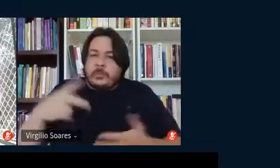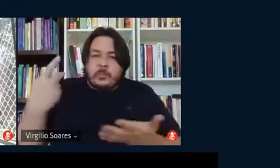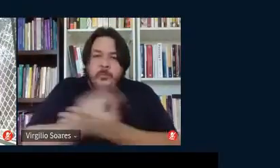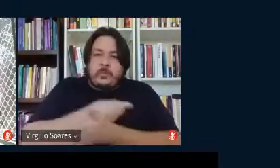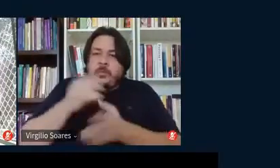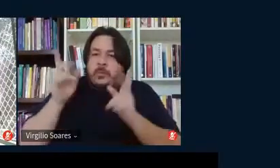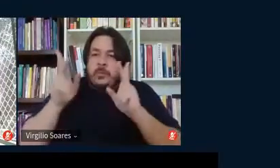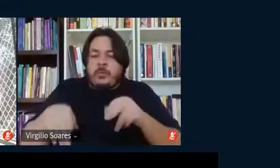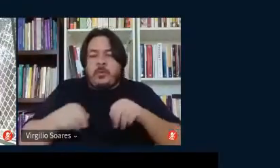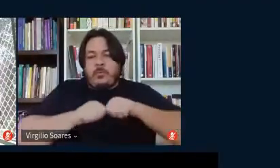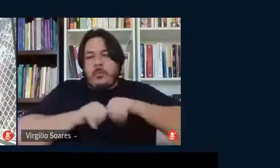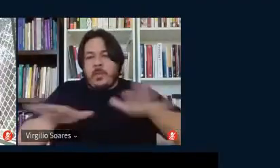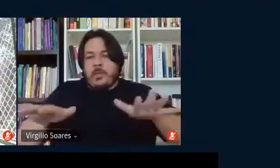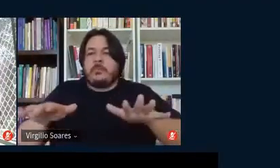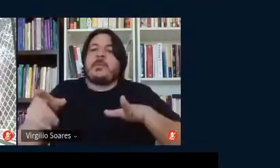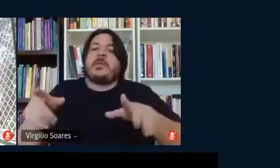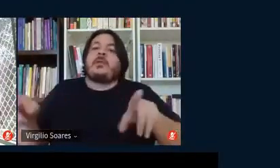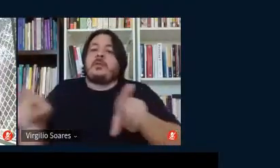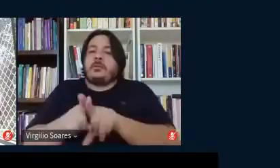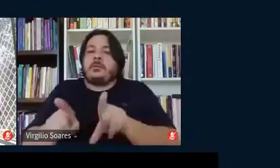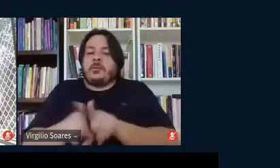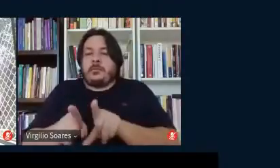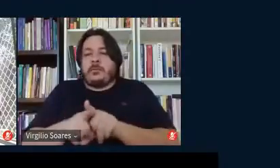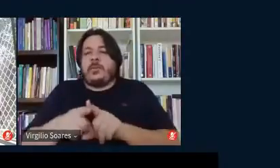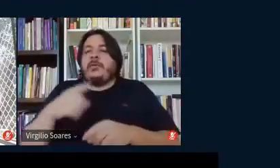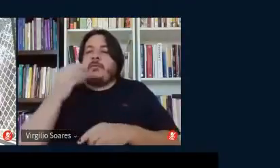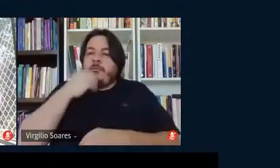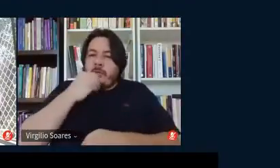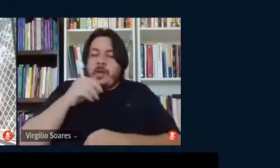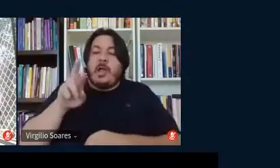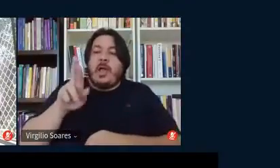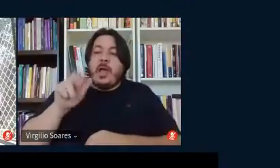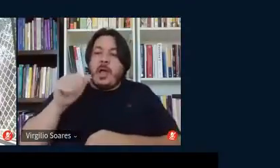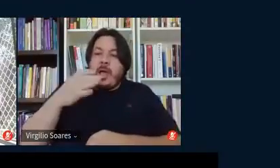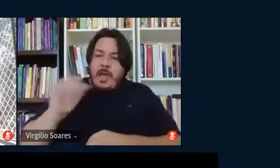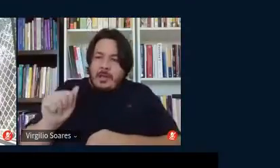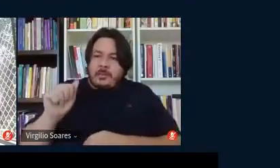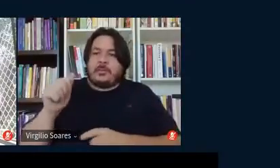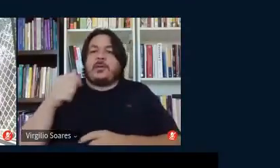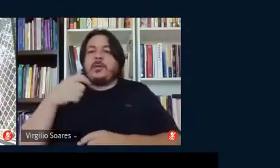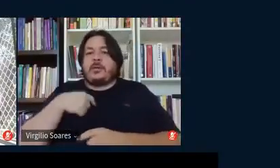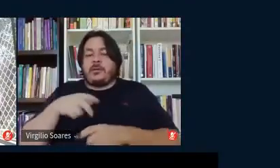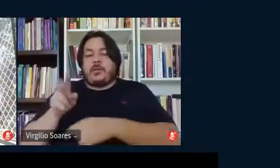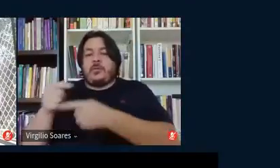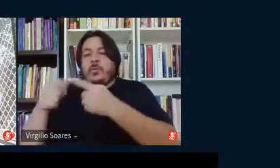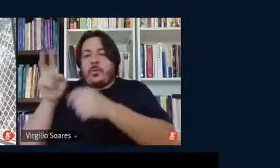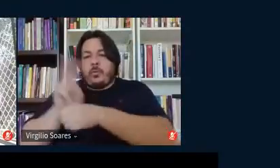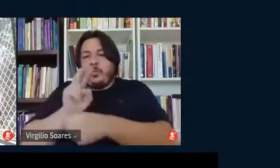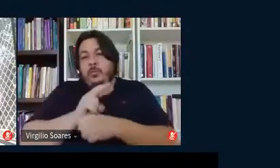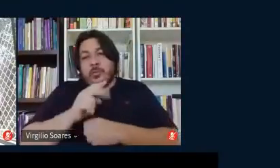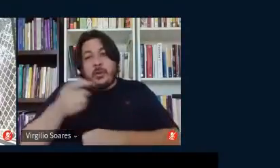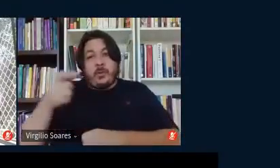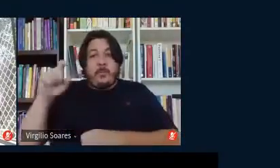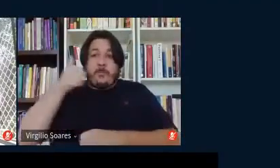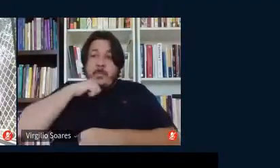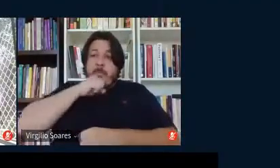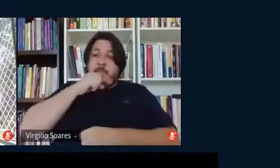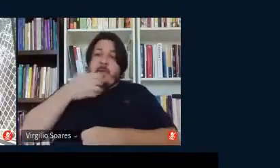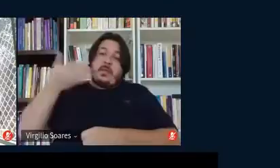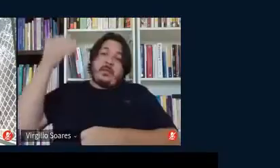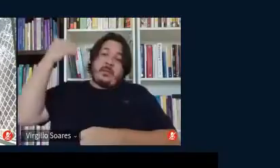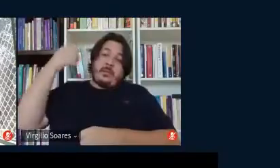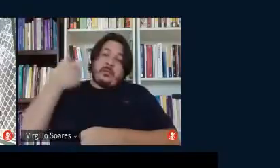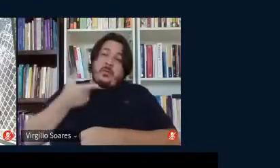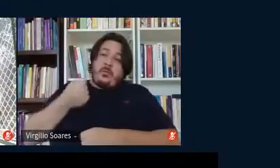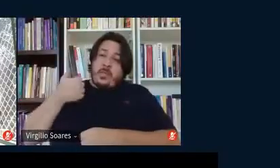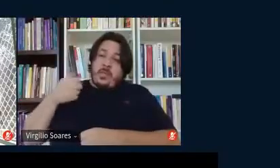pandemia, e a vulnerabilidade de raça e de gênero no papel do cuidado, né? Se eram as mães, lá em 2015, que cuidavam dessas crianças